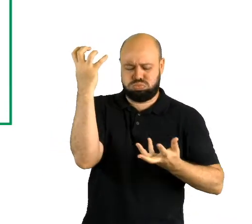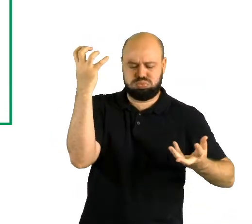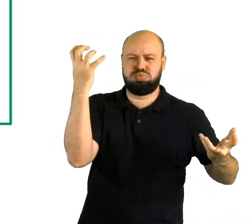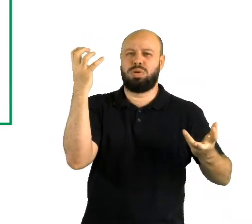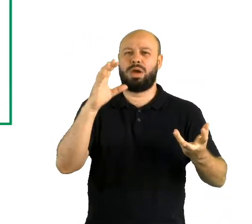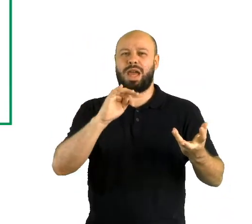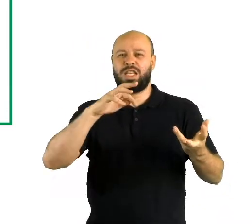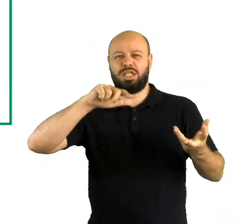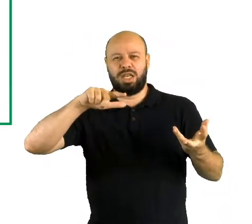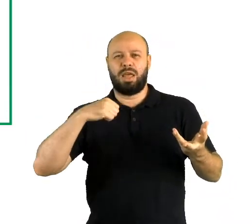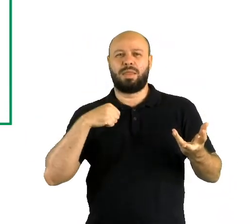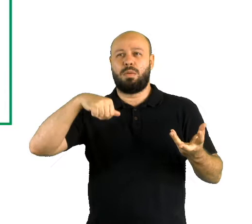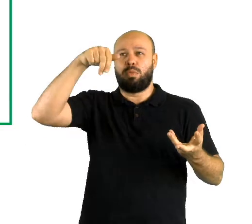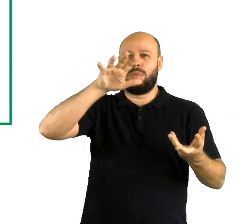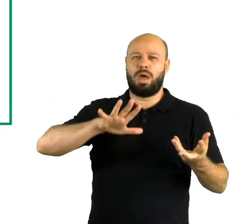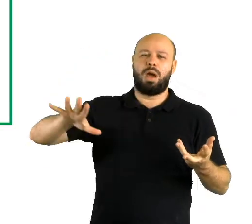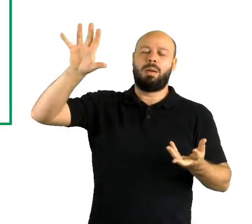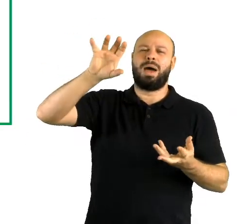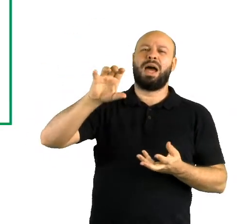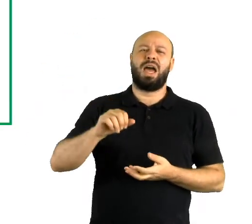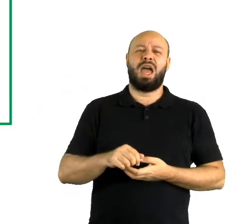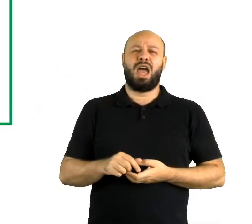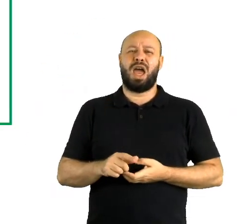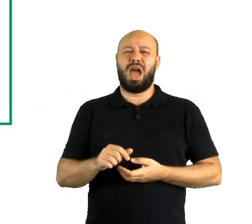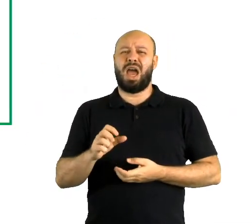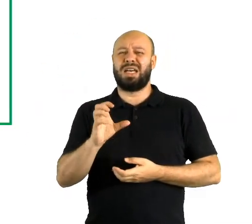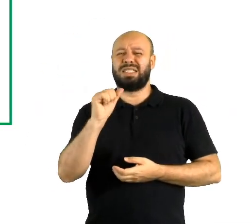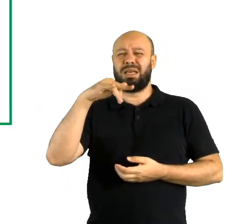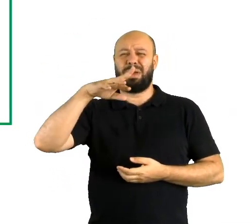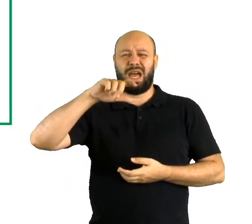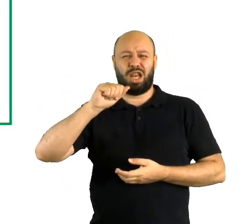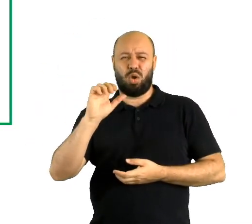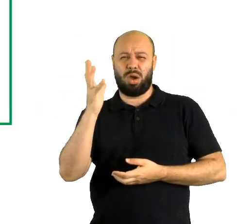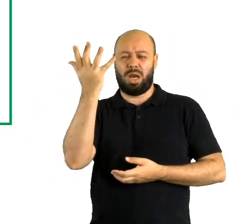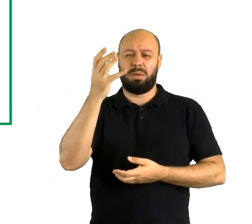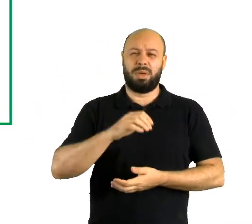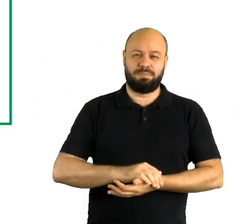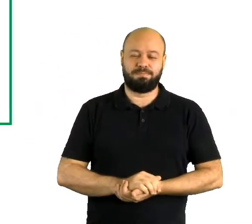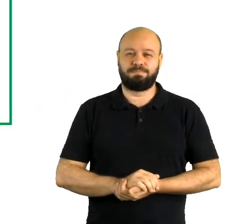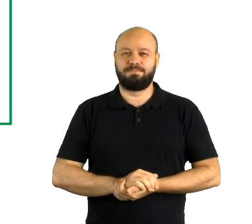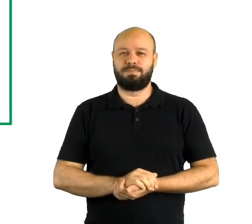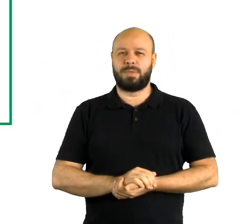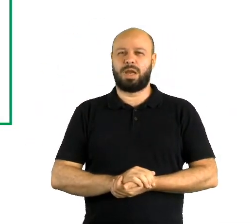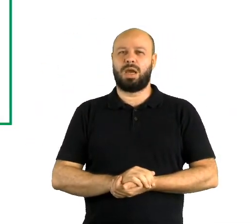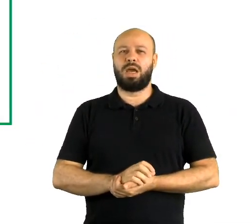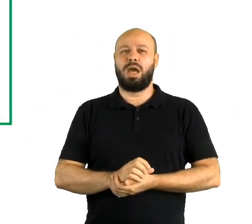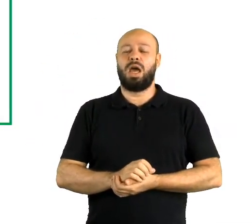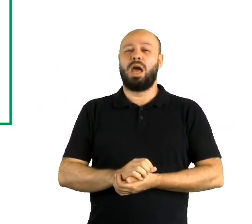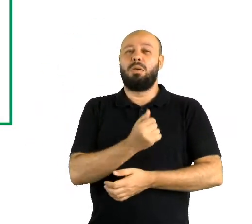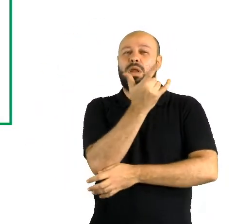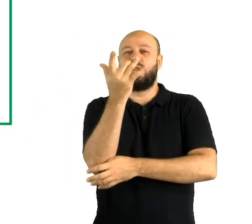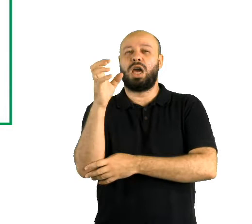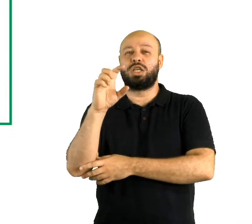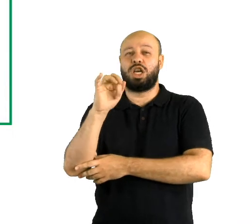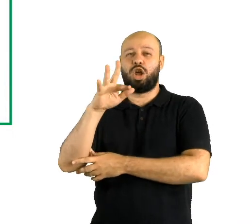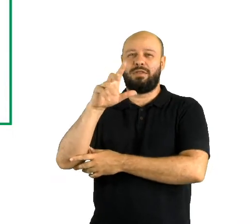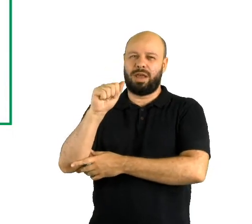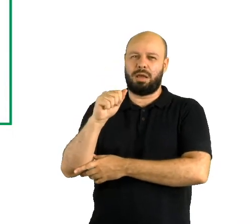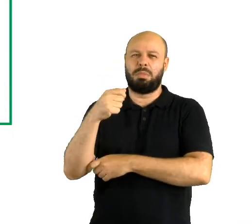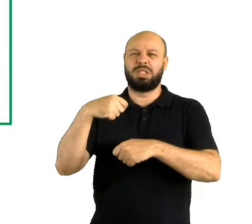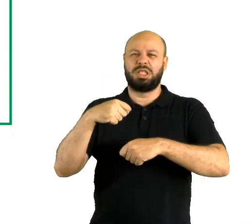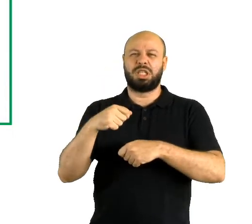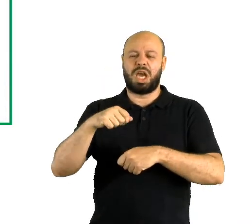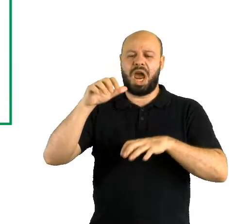clima semiárido, com plantas xerófitas, que não precisam de se adaptar, não precisa de água, que é o caso do